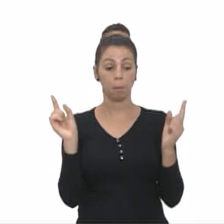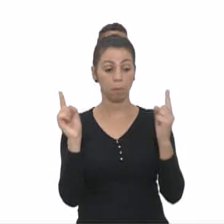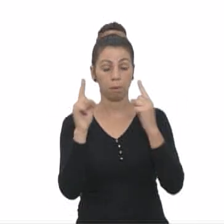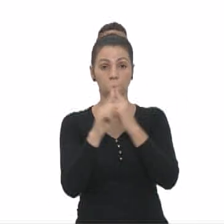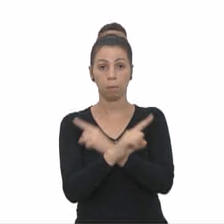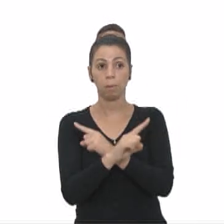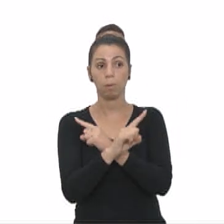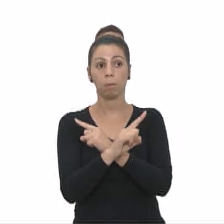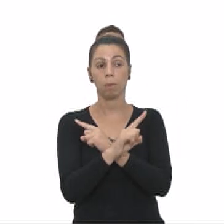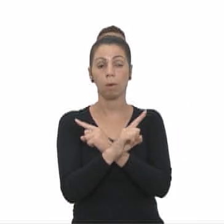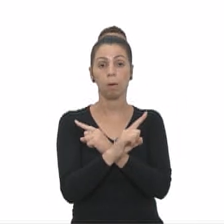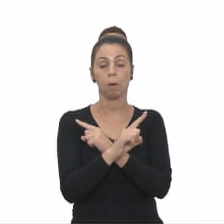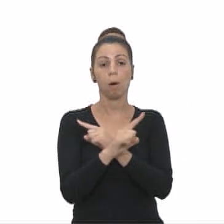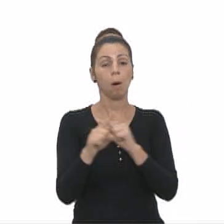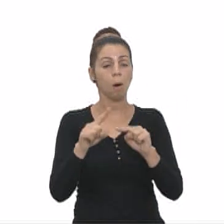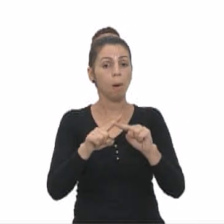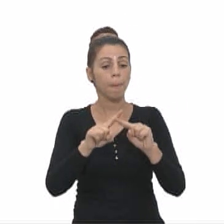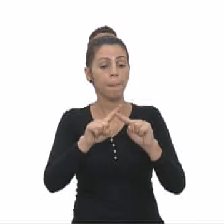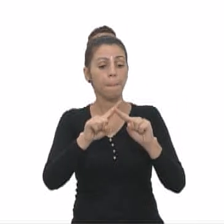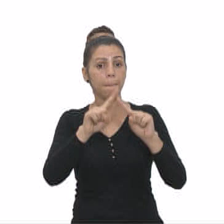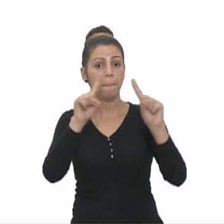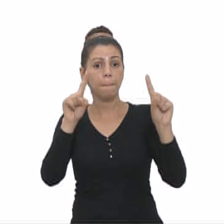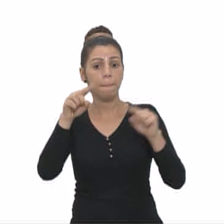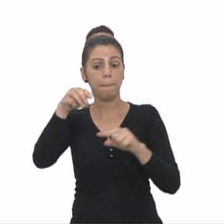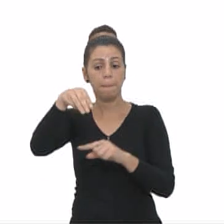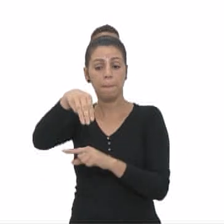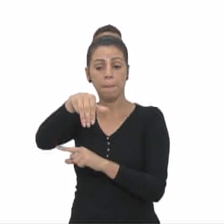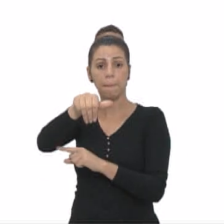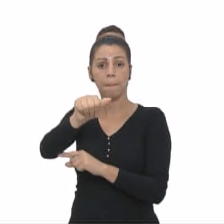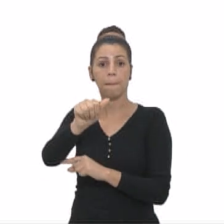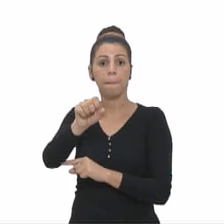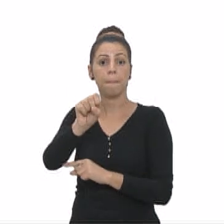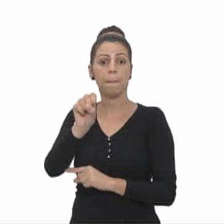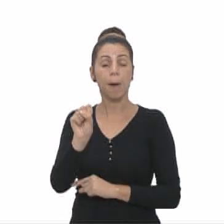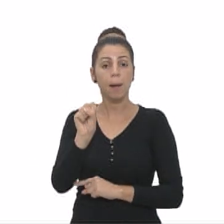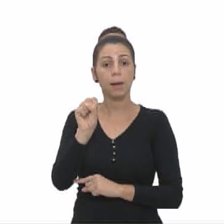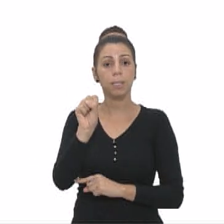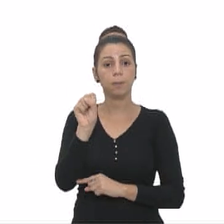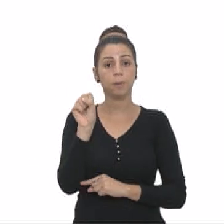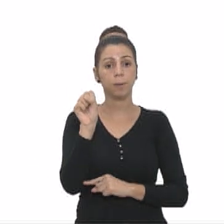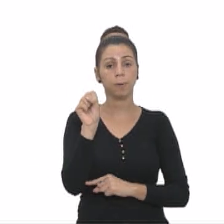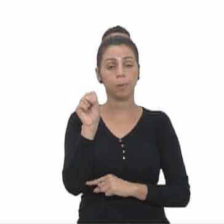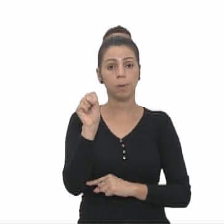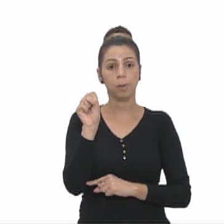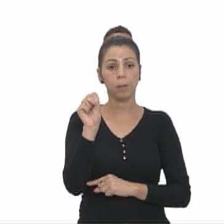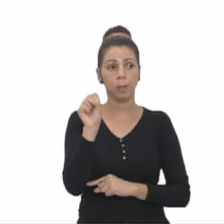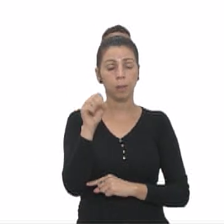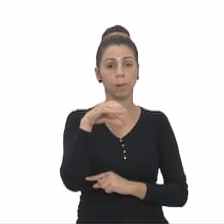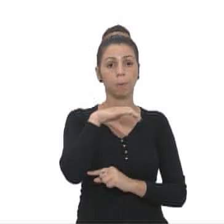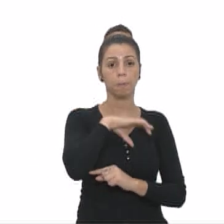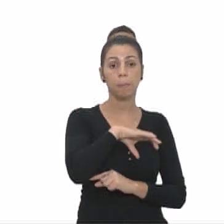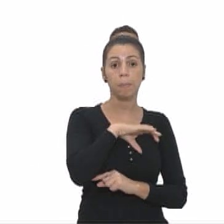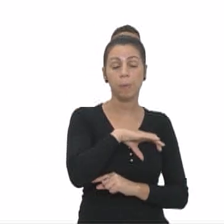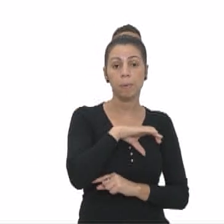mas. Inclusive a palavrinha mas em espanhol, nós podemos usá-la. Só que aqui se utiliza